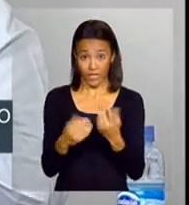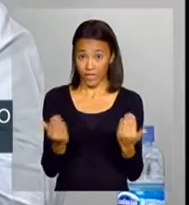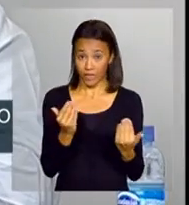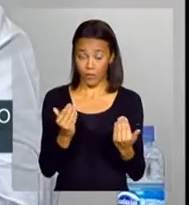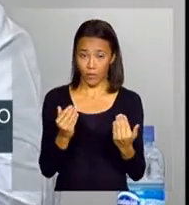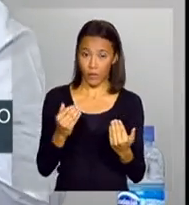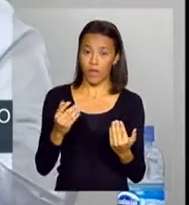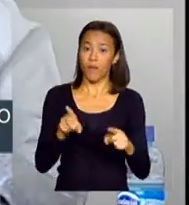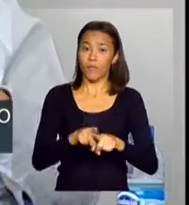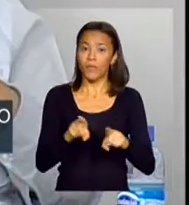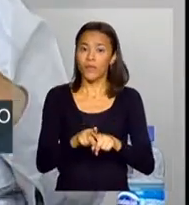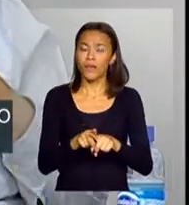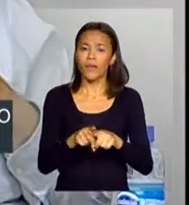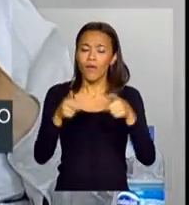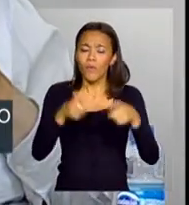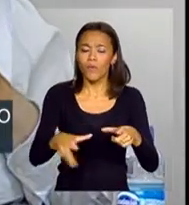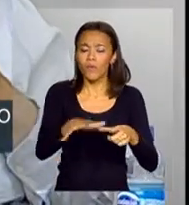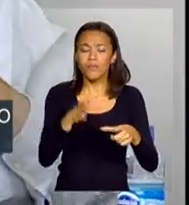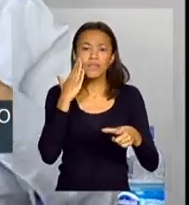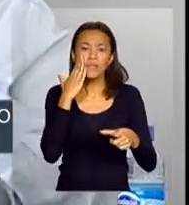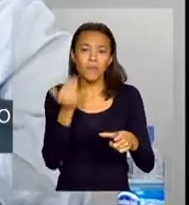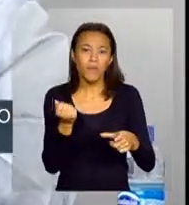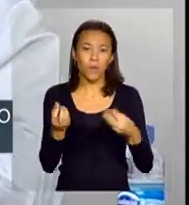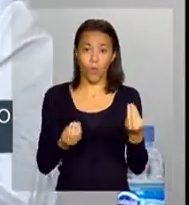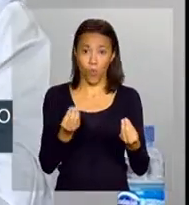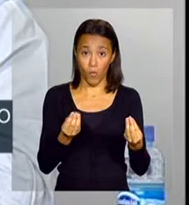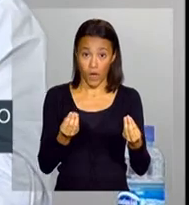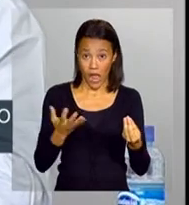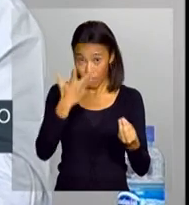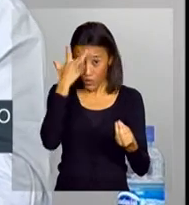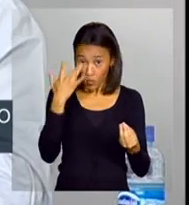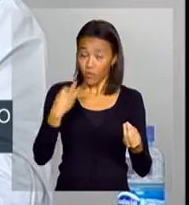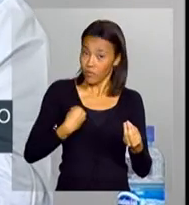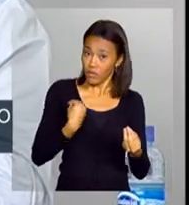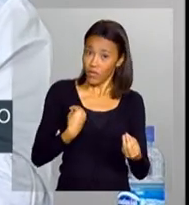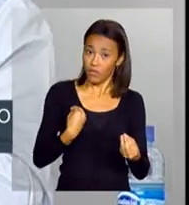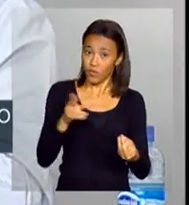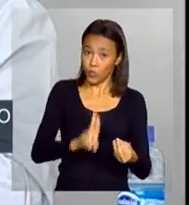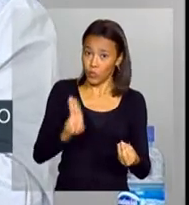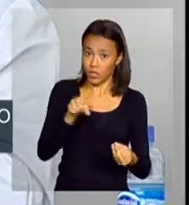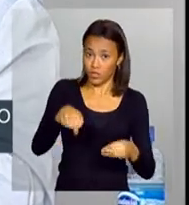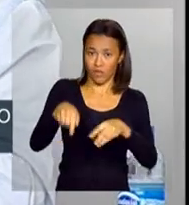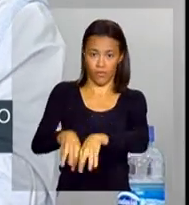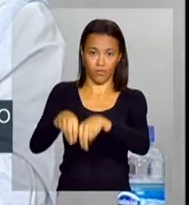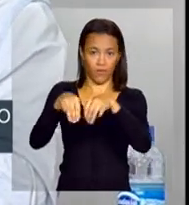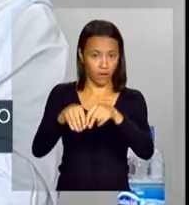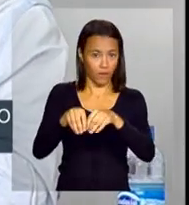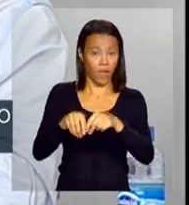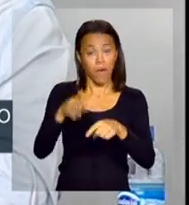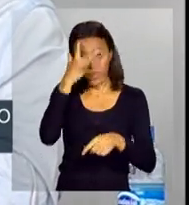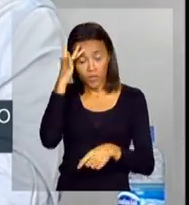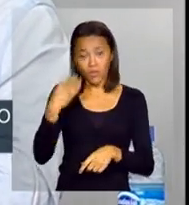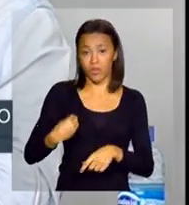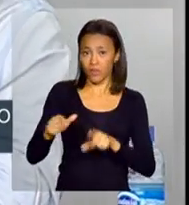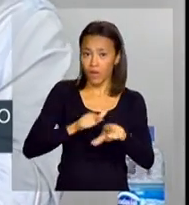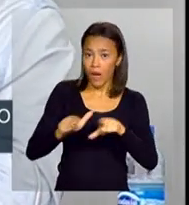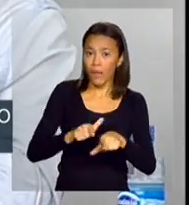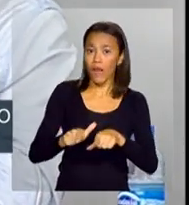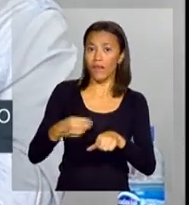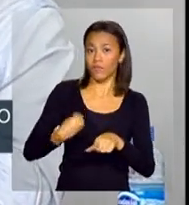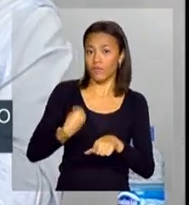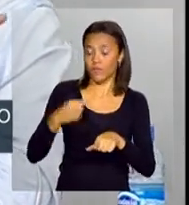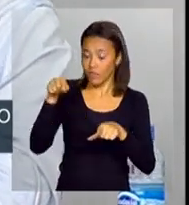viabilidade econômica da propriedade também tem que ser colocada, porque aquele homem vive disso. O produtor rural que está no campo, ele vive disso. O